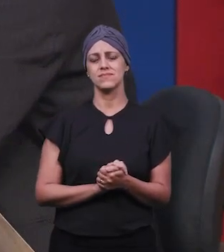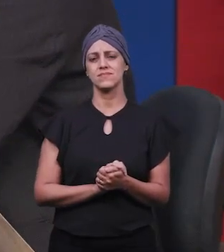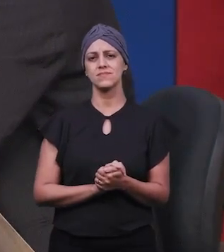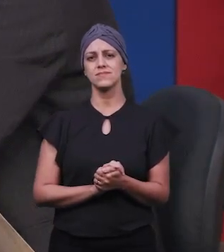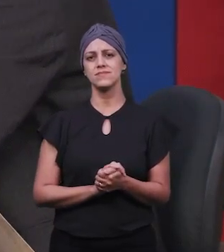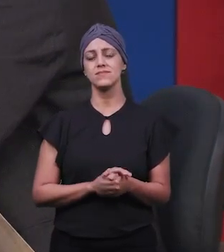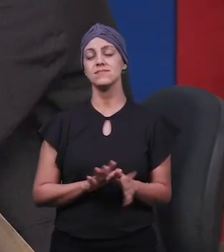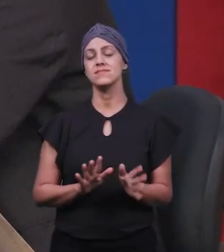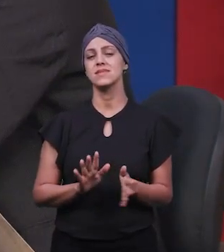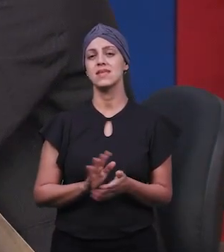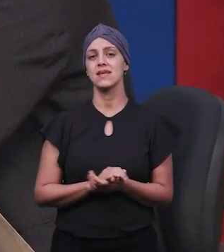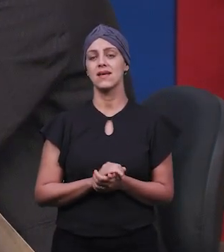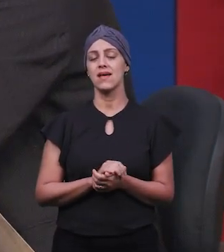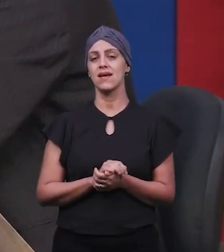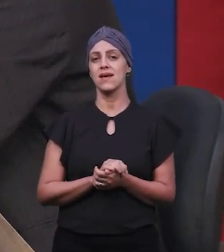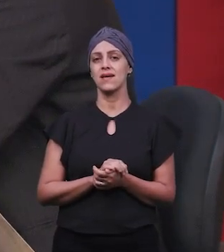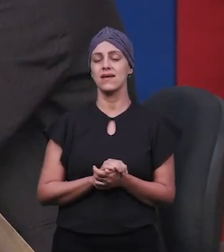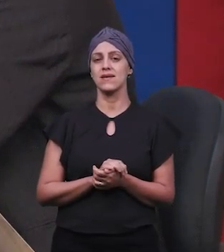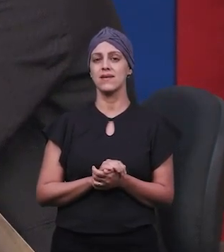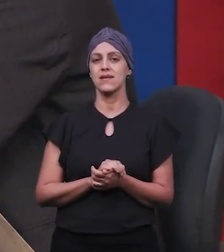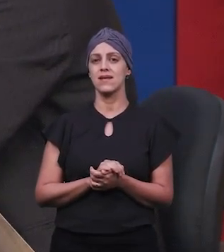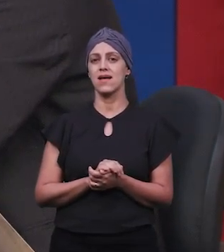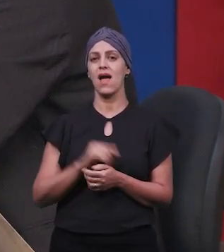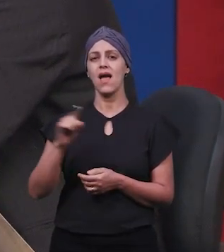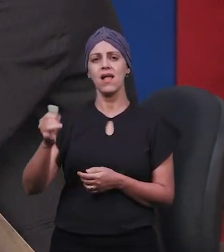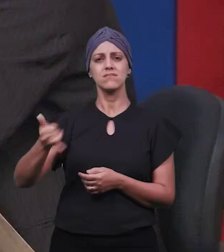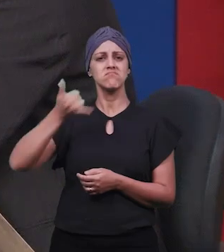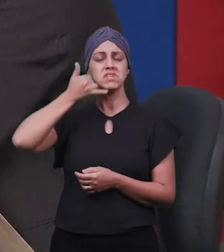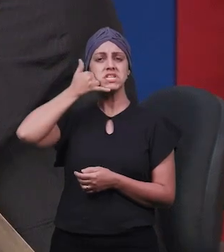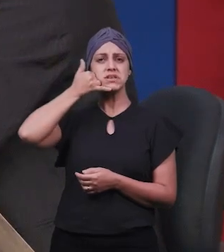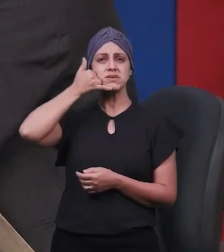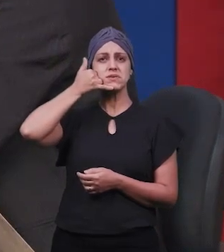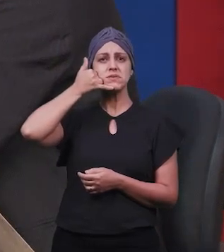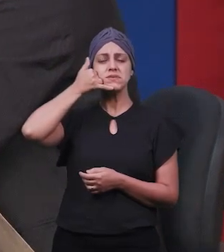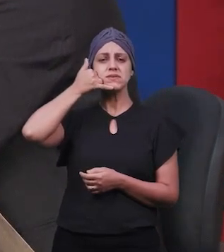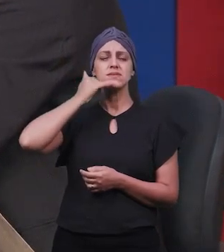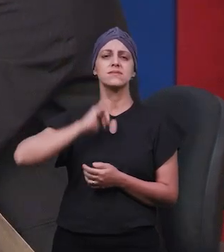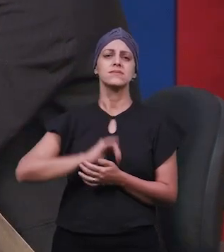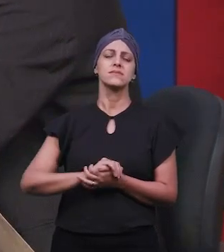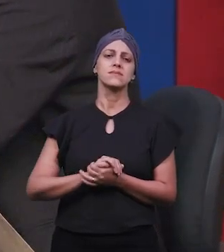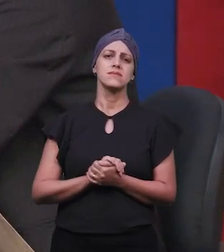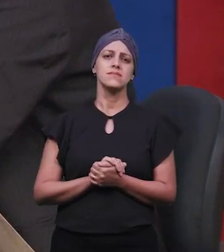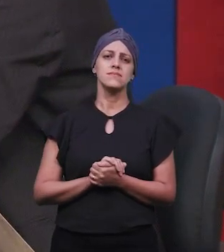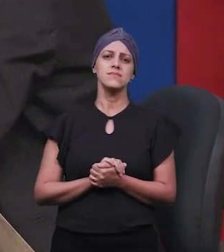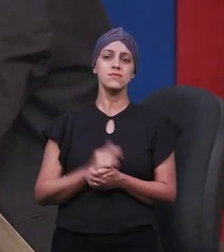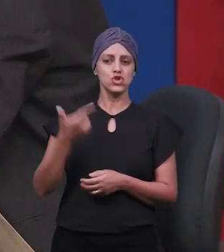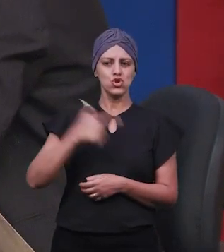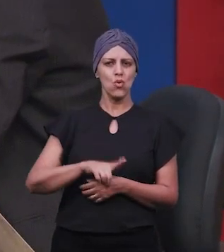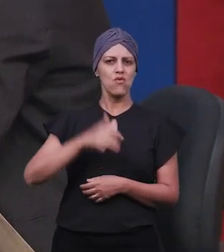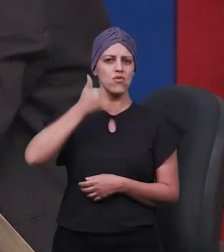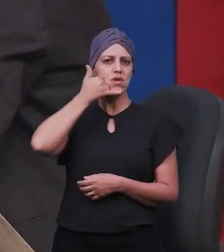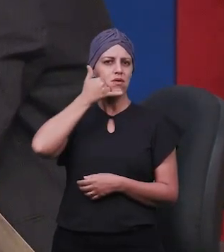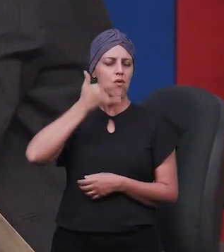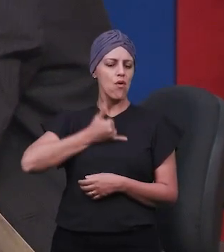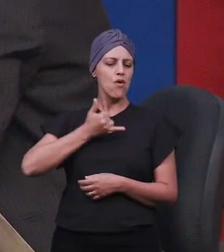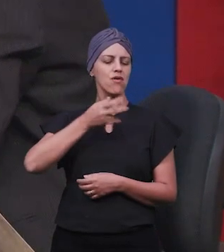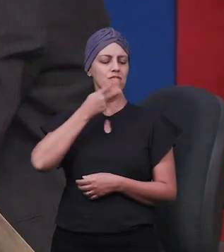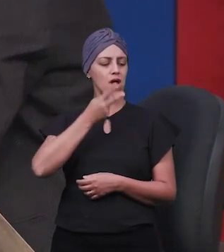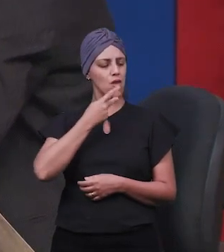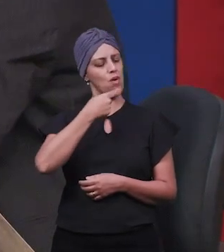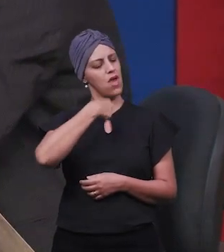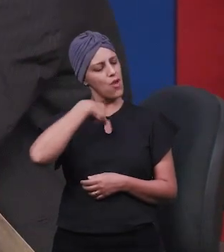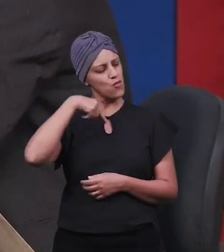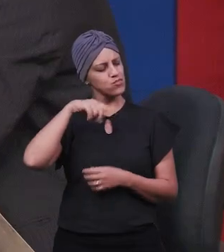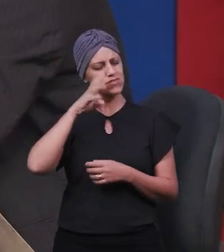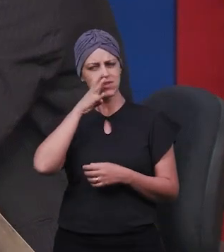igreja. E ela então ligou, né, posteriormente, e disse que estava